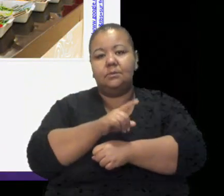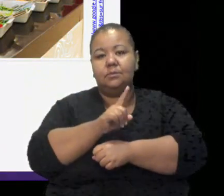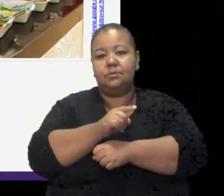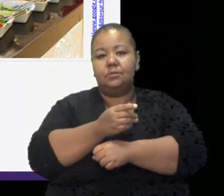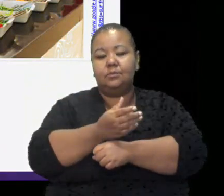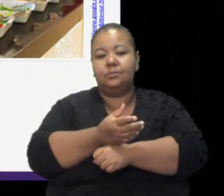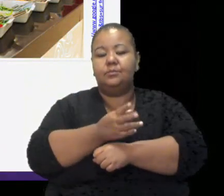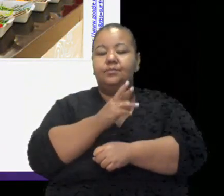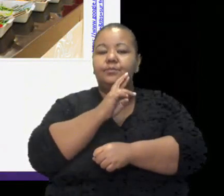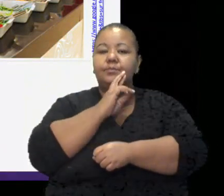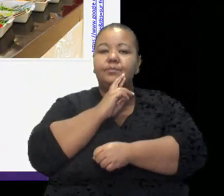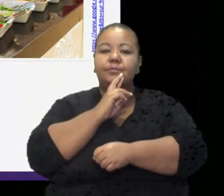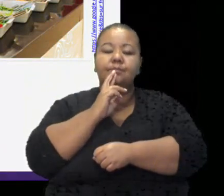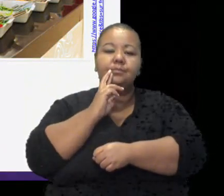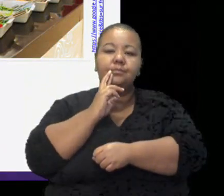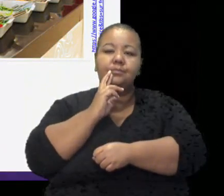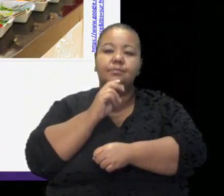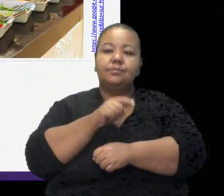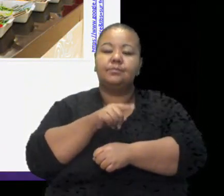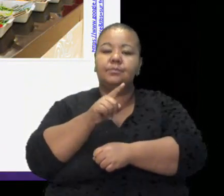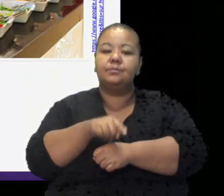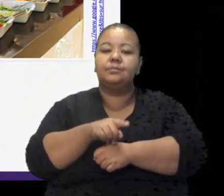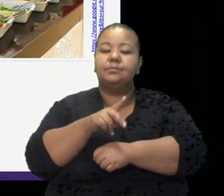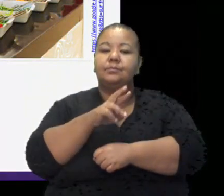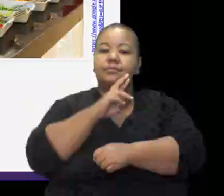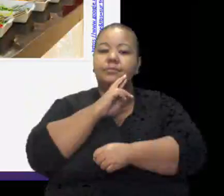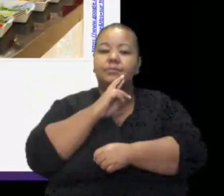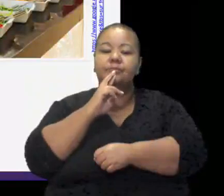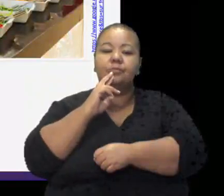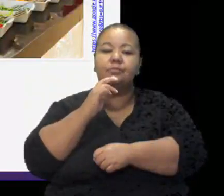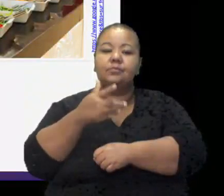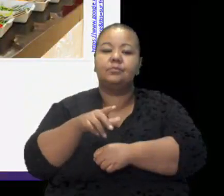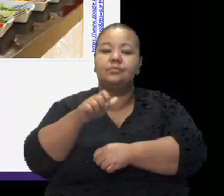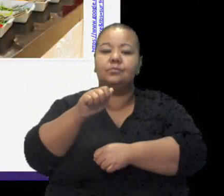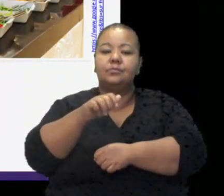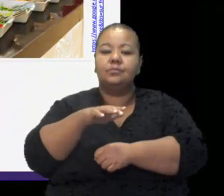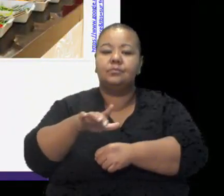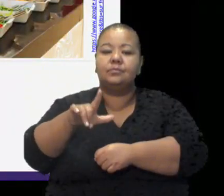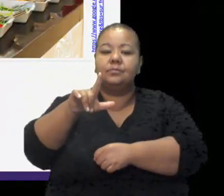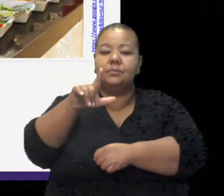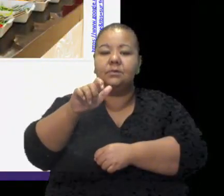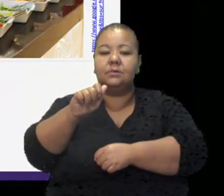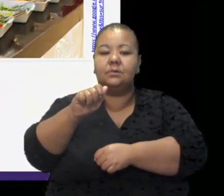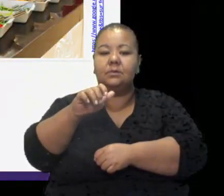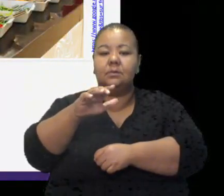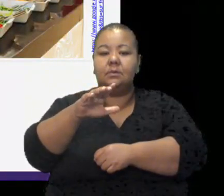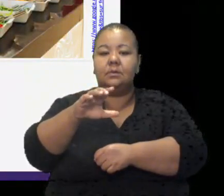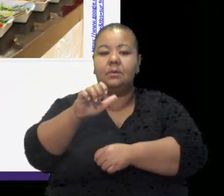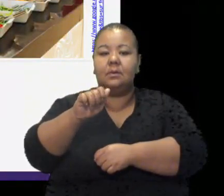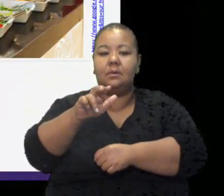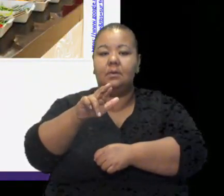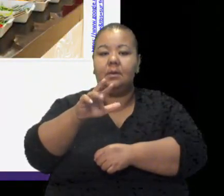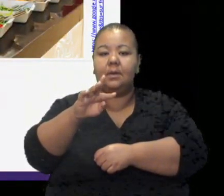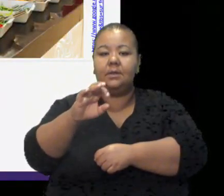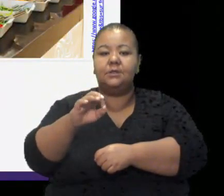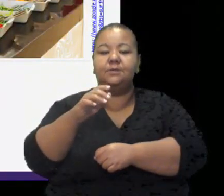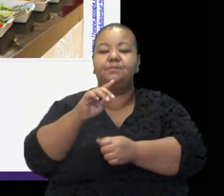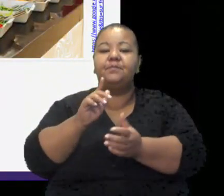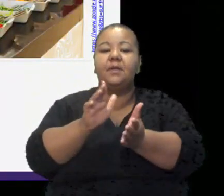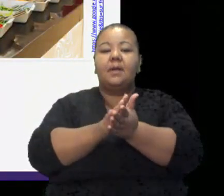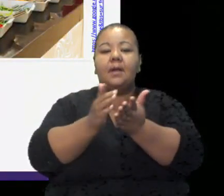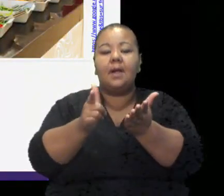um restaurante, aqui seria um restaurante à la carte. Então eu vou lá, olho no cardápio,